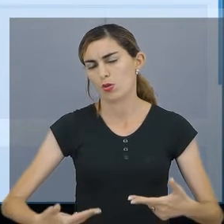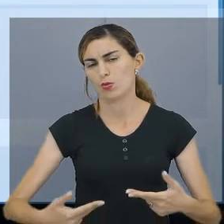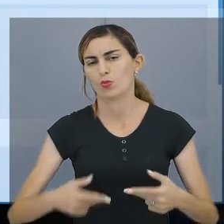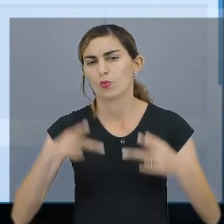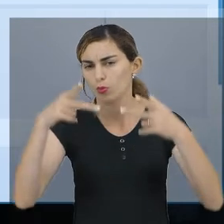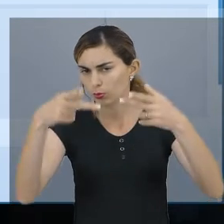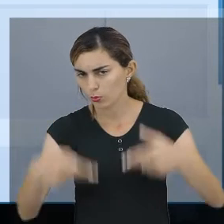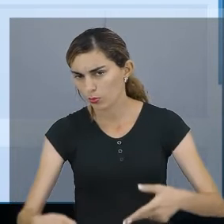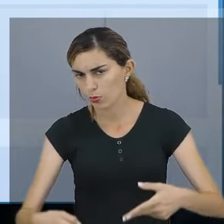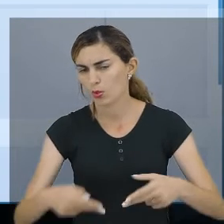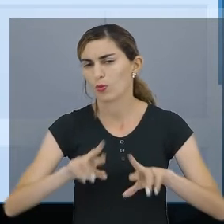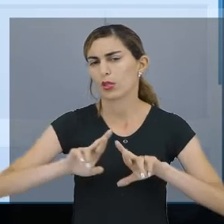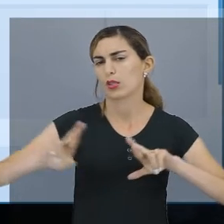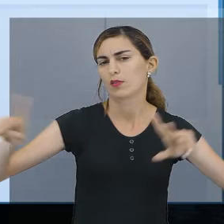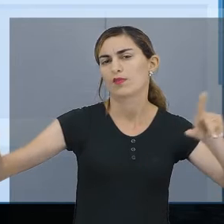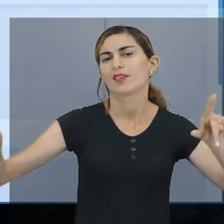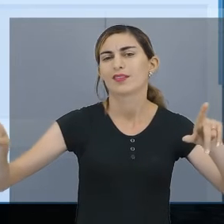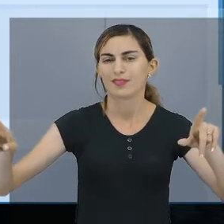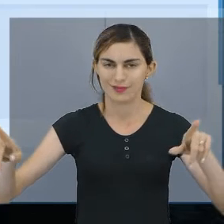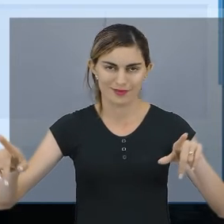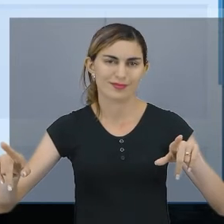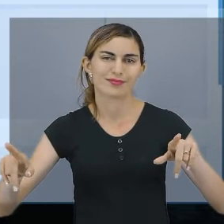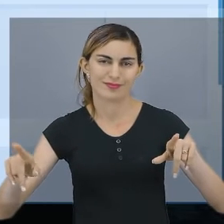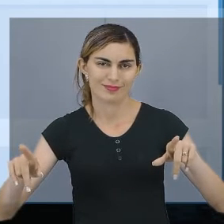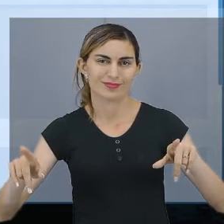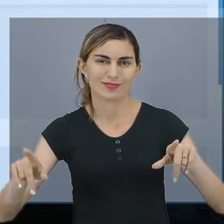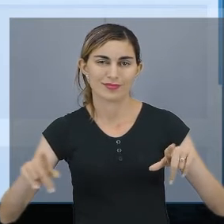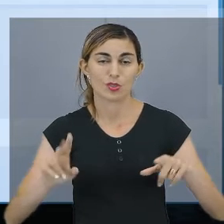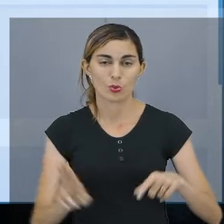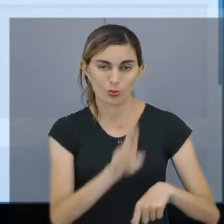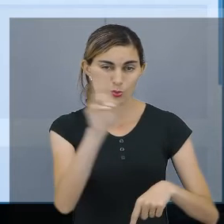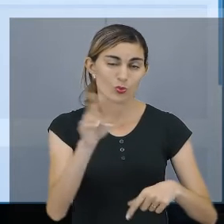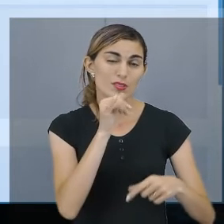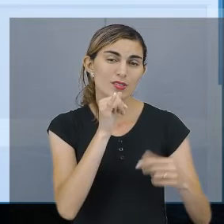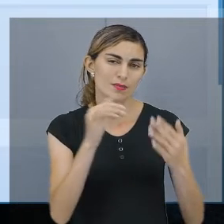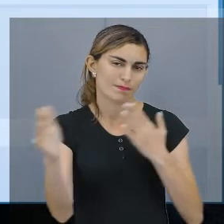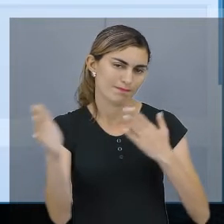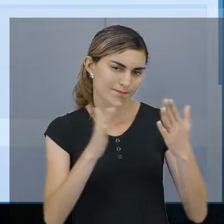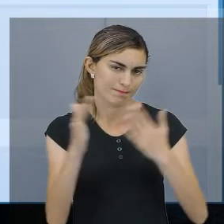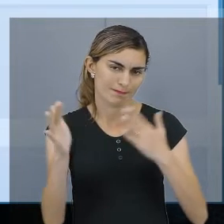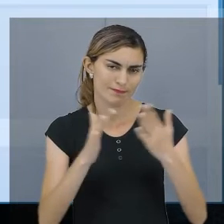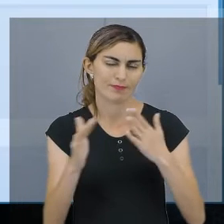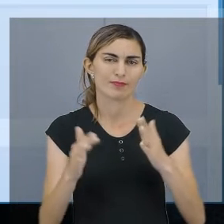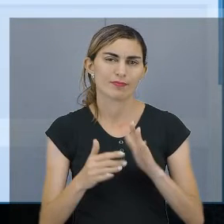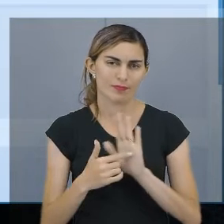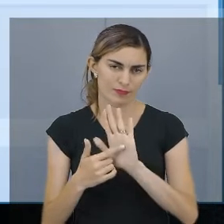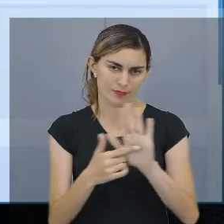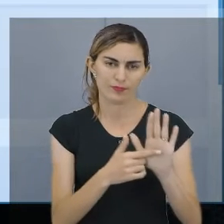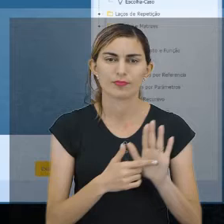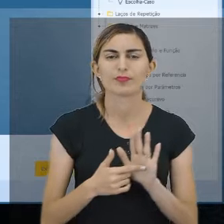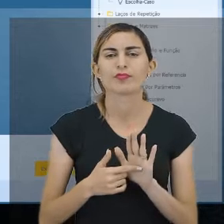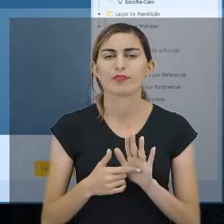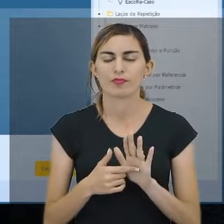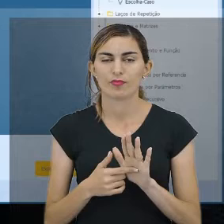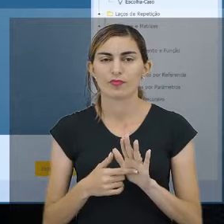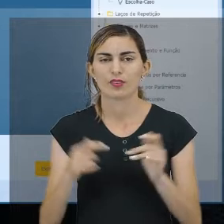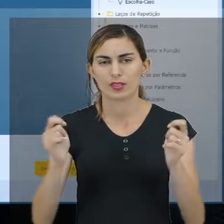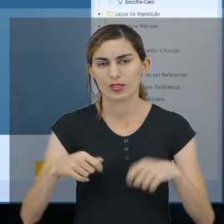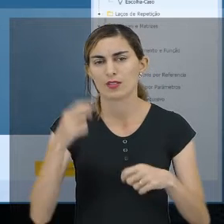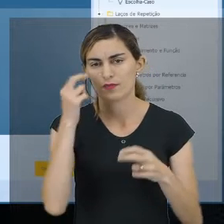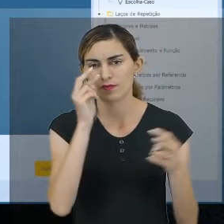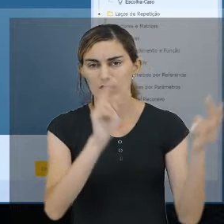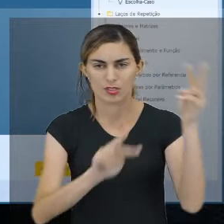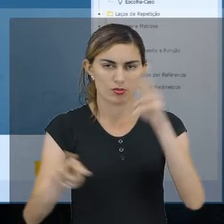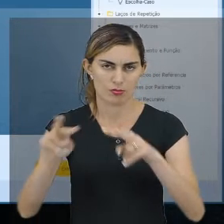igual e diferente. Vamos utilizar mais um exemplo do Portugal Studio para conseguir visualizar